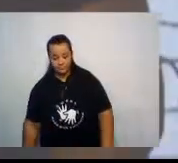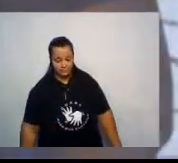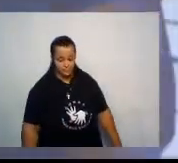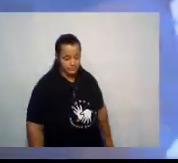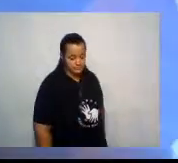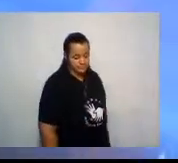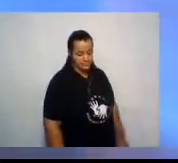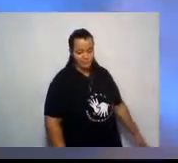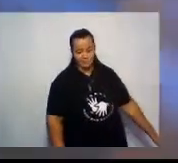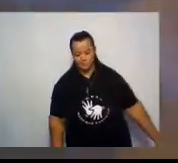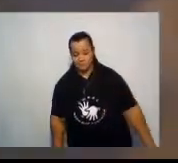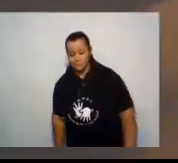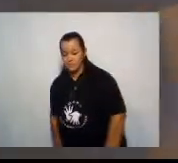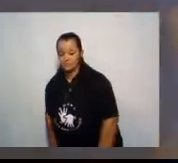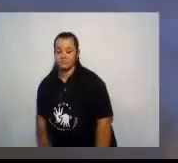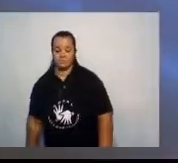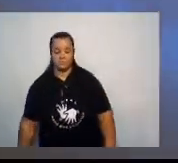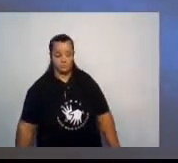amar.